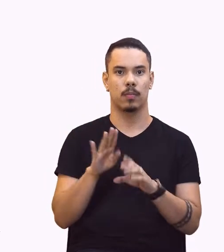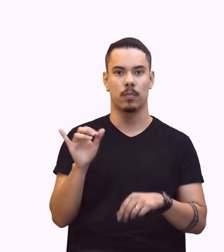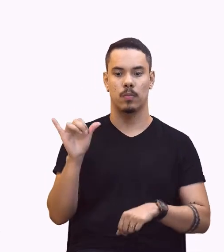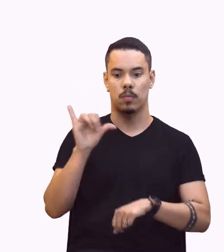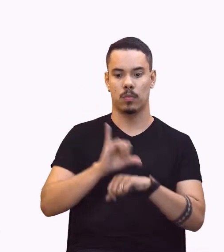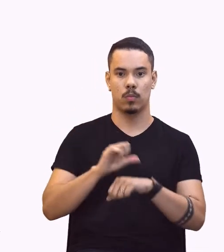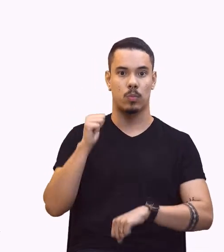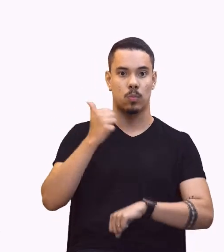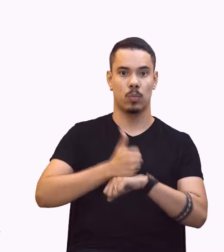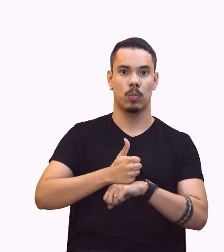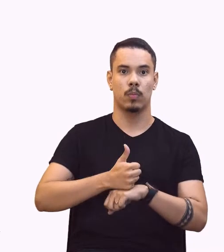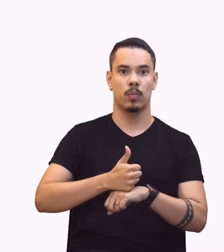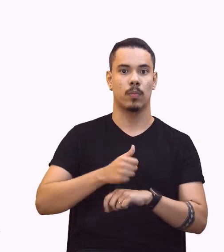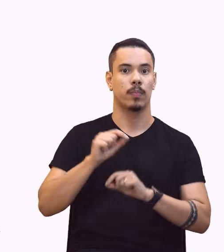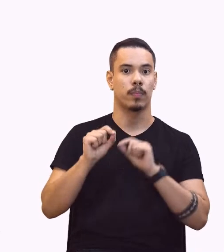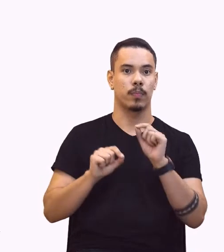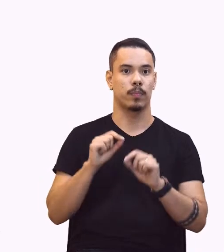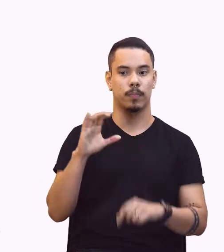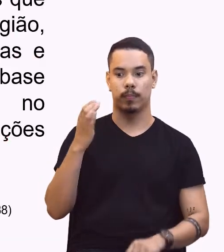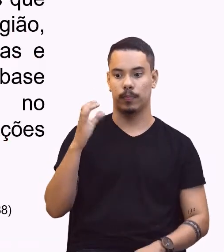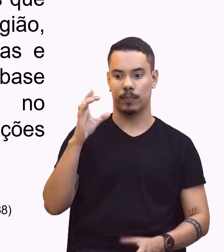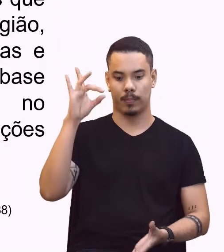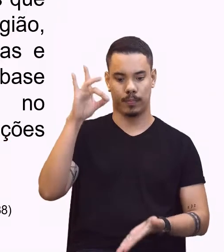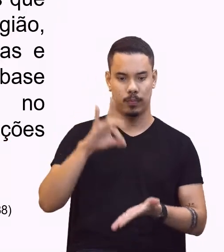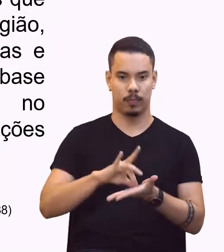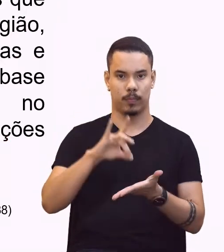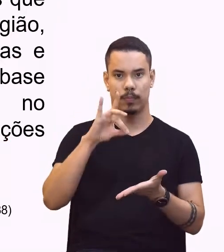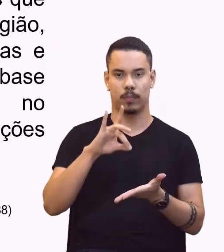metrópole da ciência.